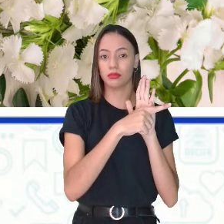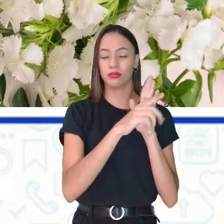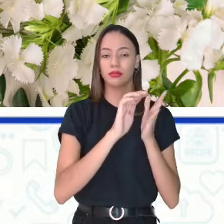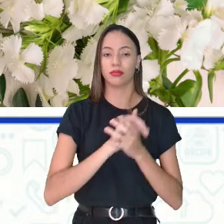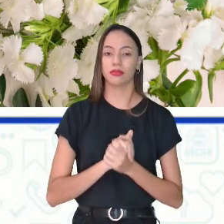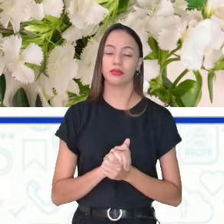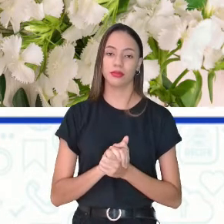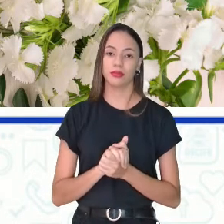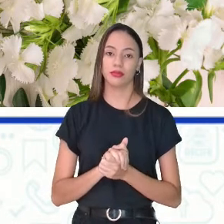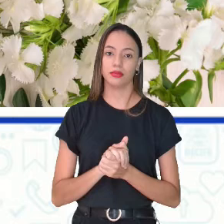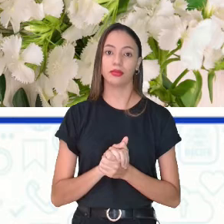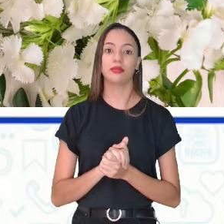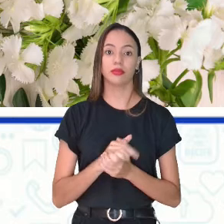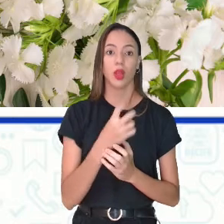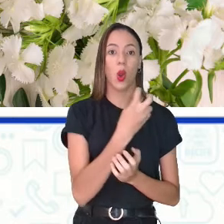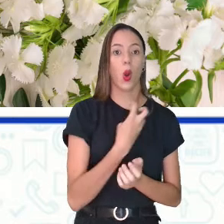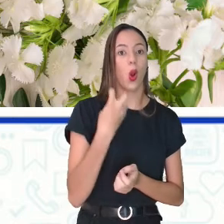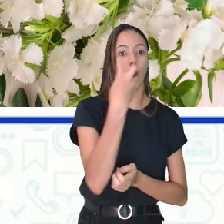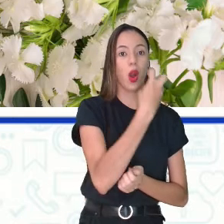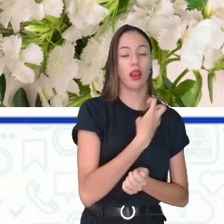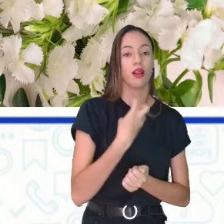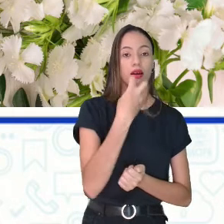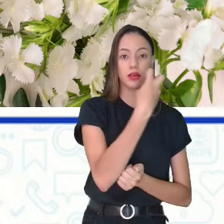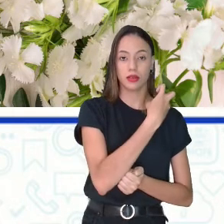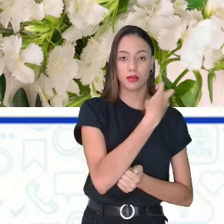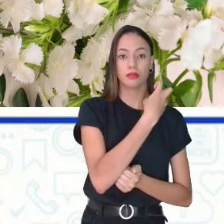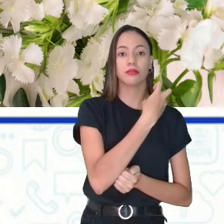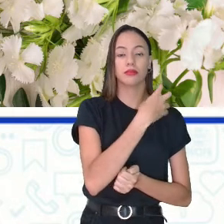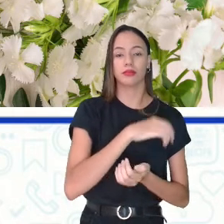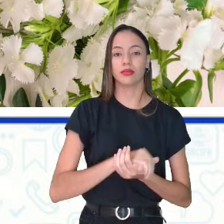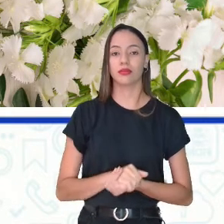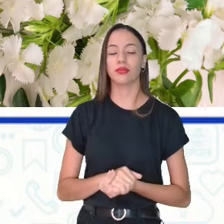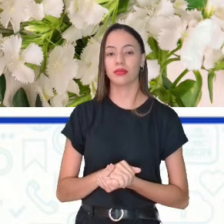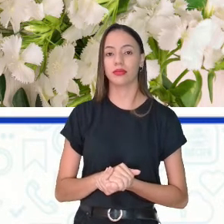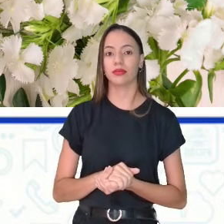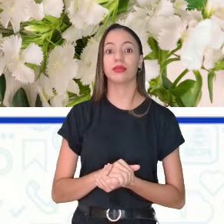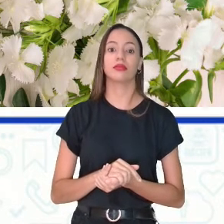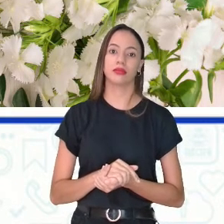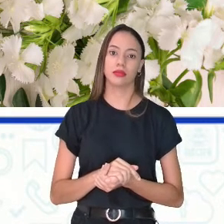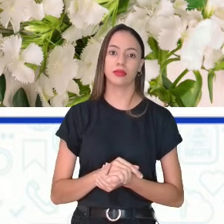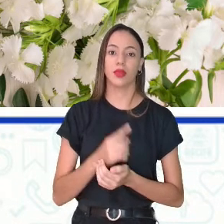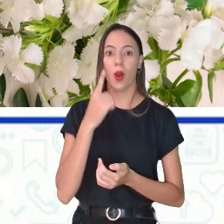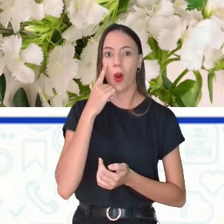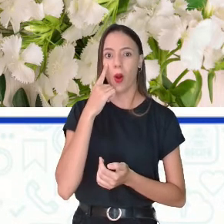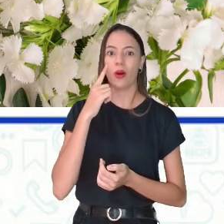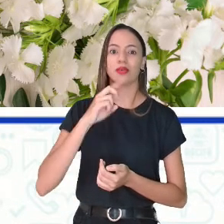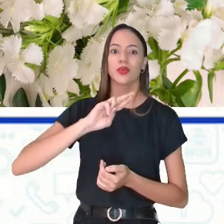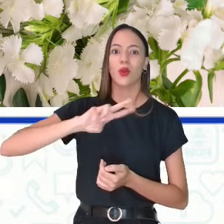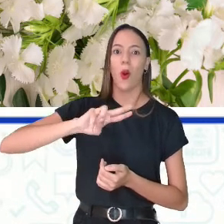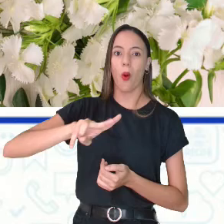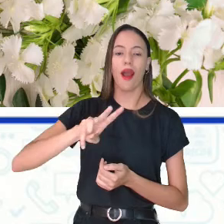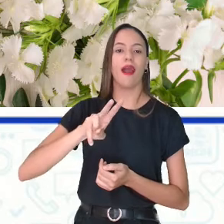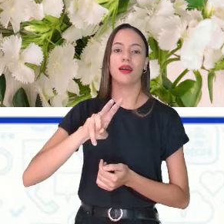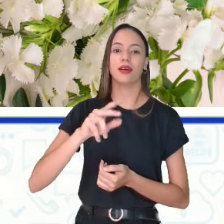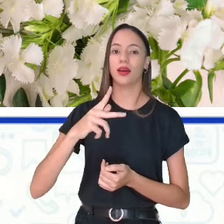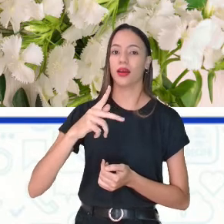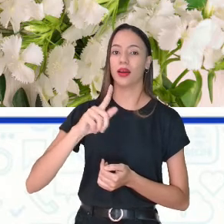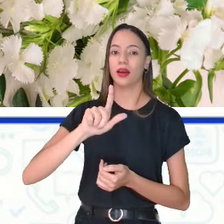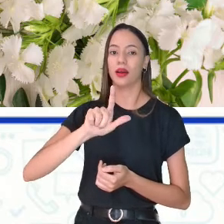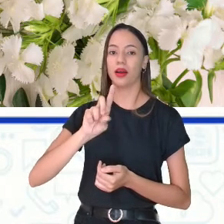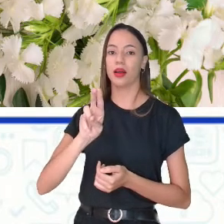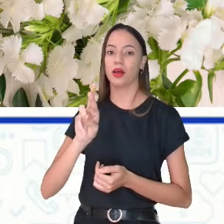os gêneros orais, né? Tem aí o gênero, não está no plural, mas é no plural, tá,